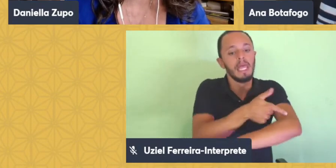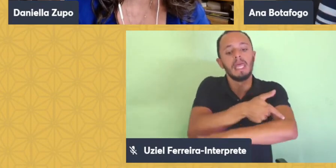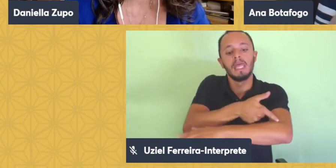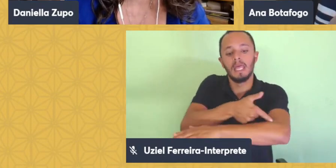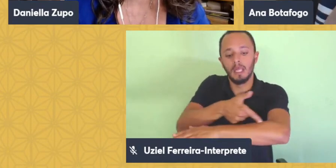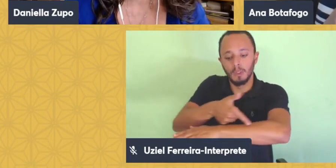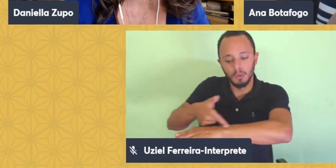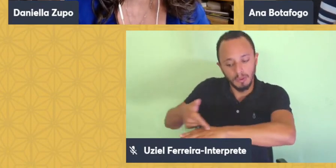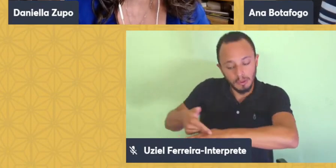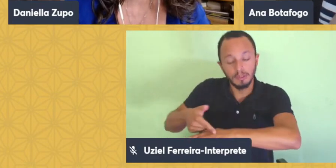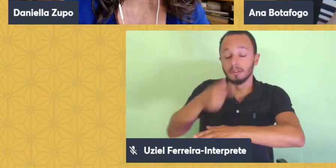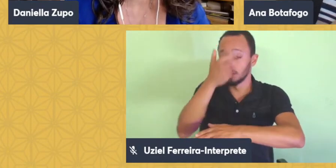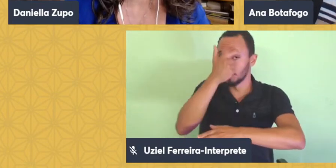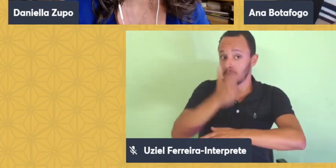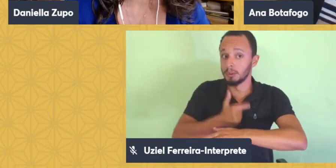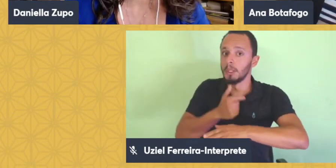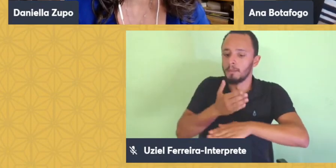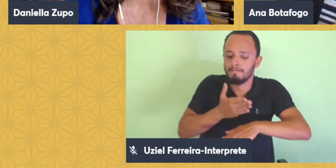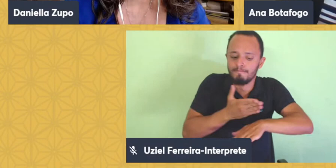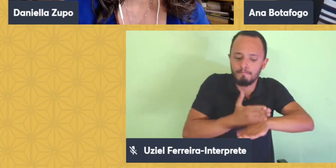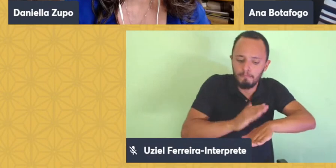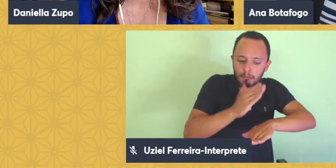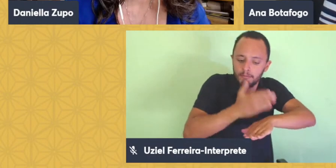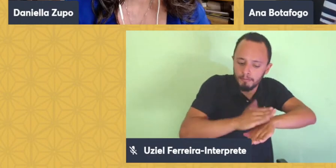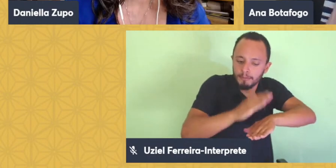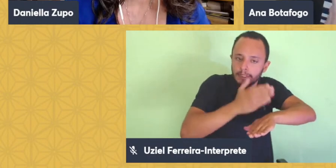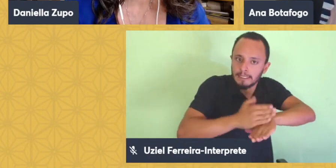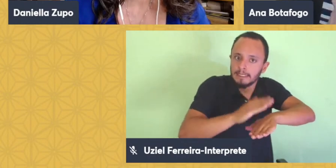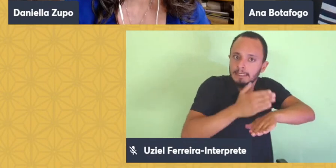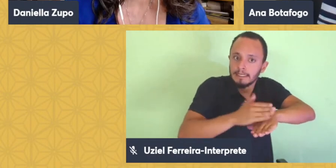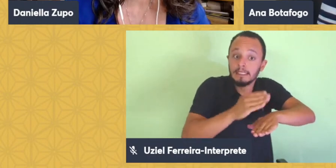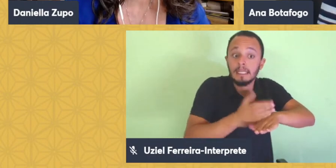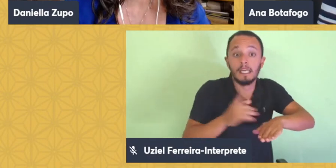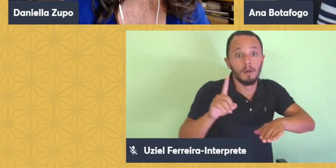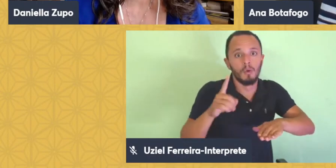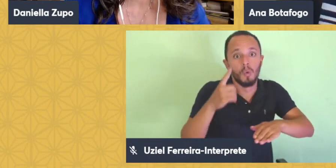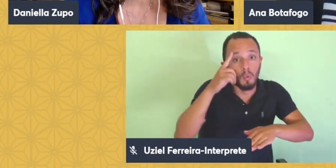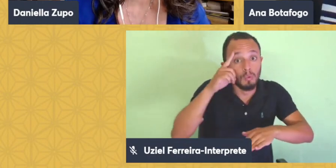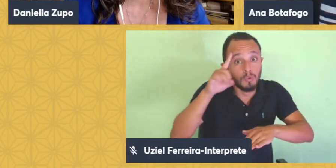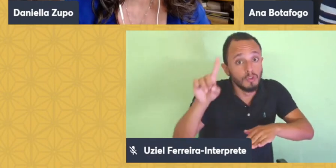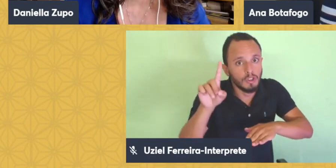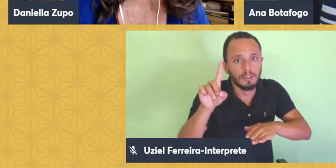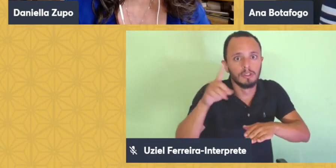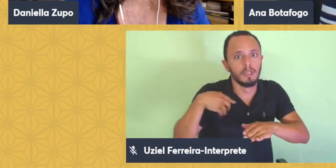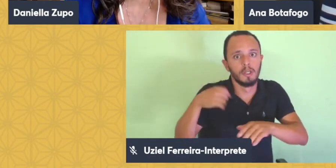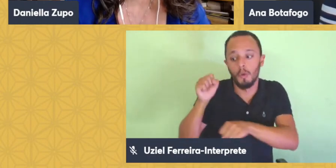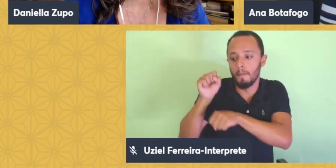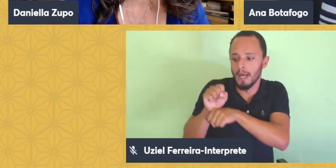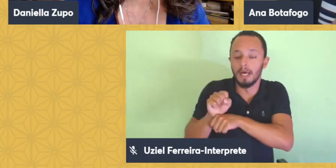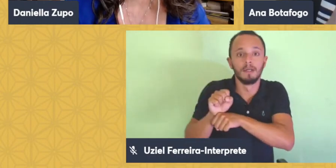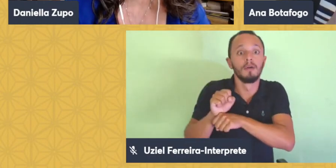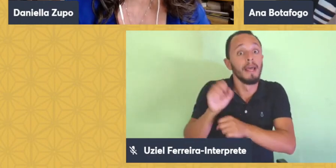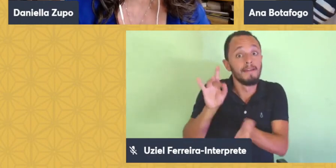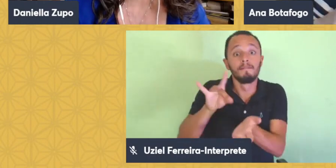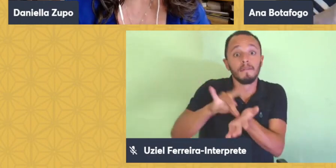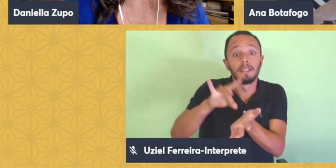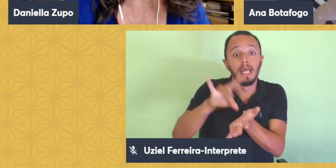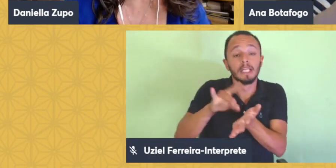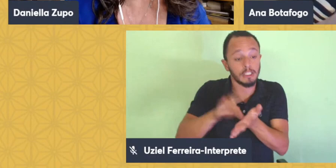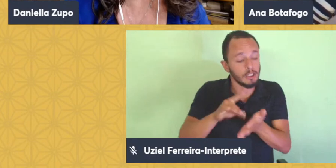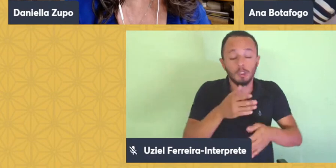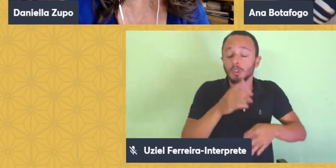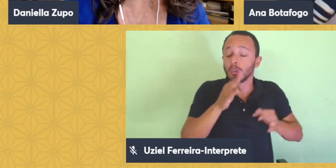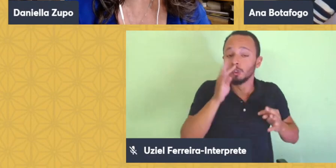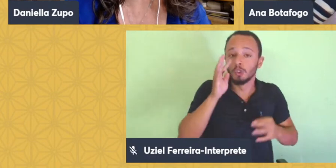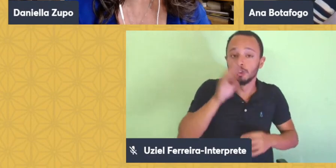Caxias nunca deixei de fazer isso que eu falo é um dia de descanso na semana é super verdade então